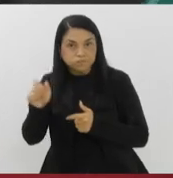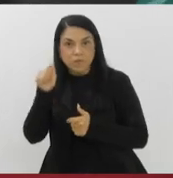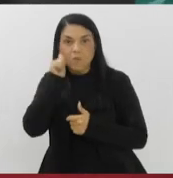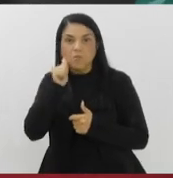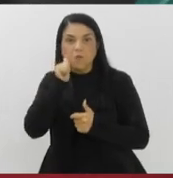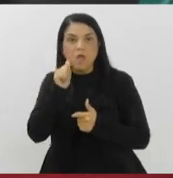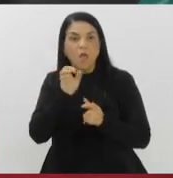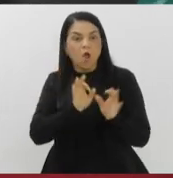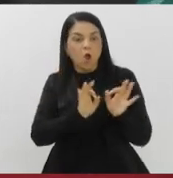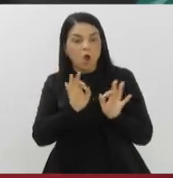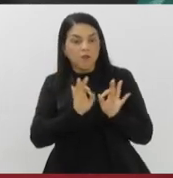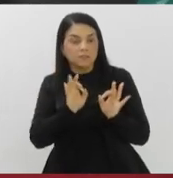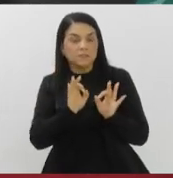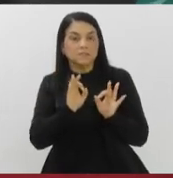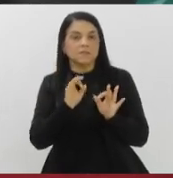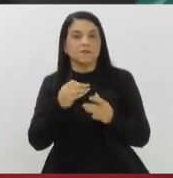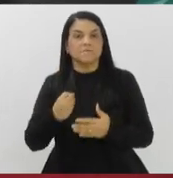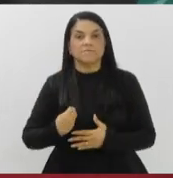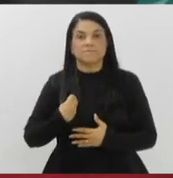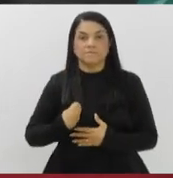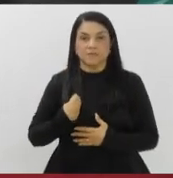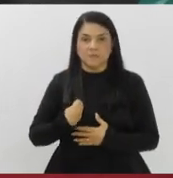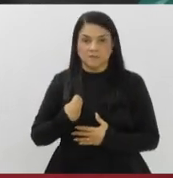dinâmicas que temos de vidas e de